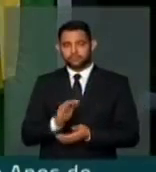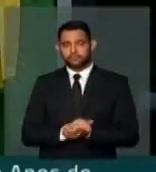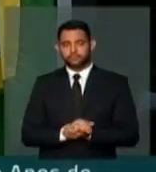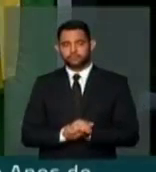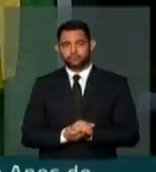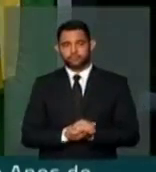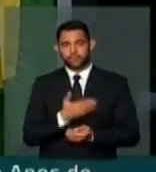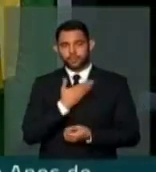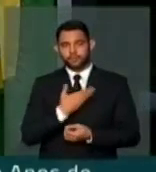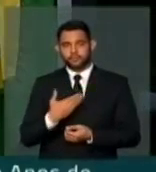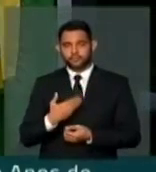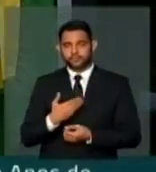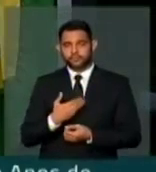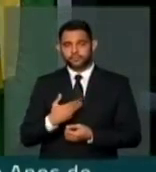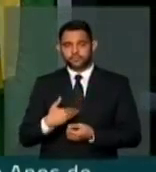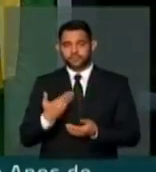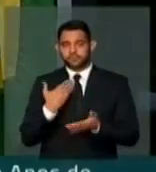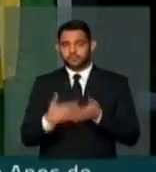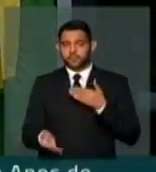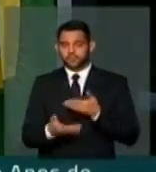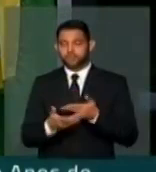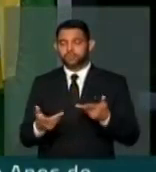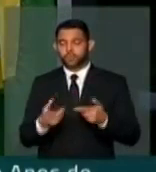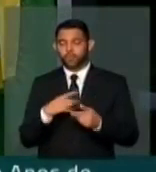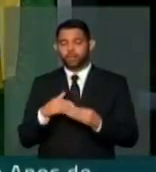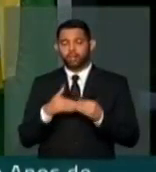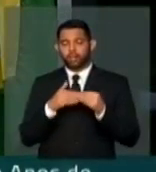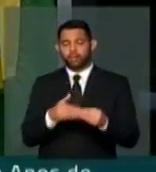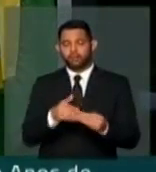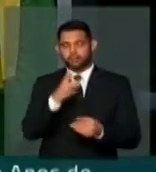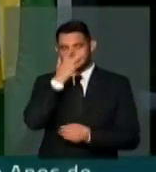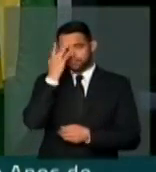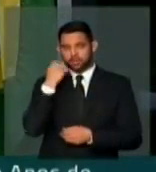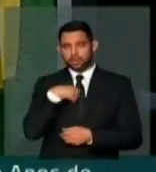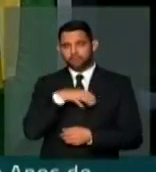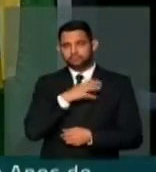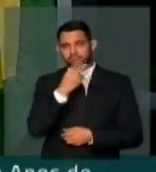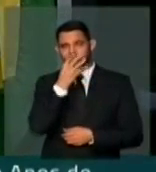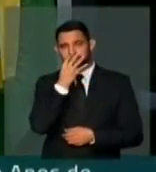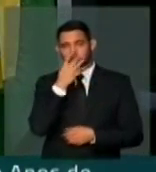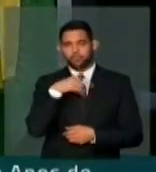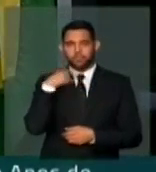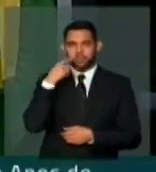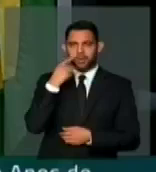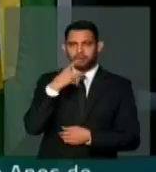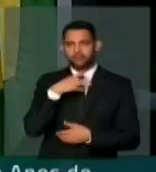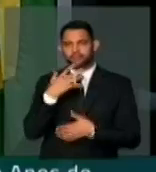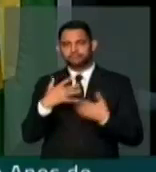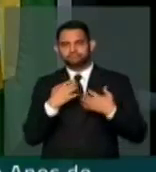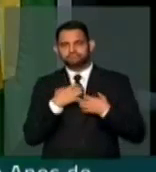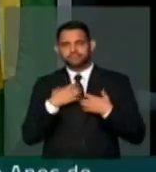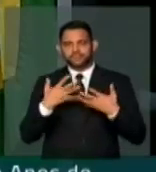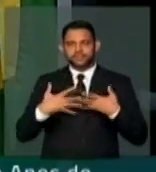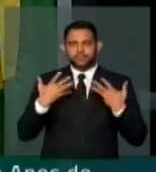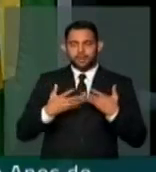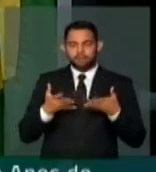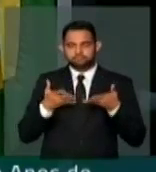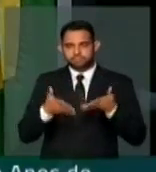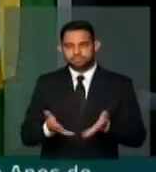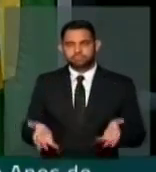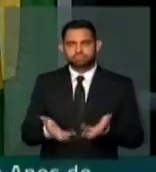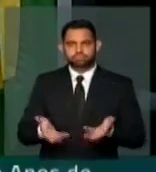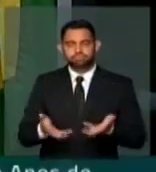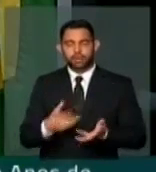O Estado está perdido. O que leva o cidadão à apatia política e como reanimá-lo a